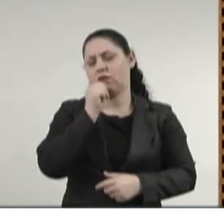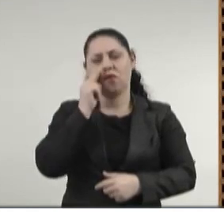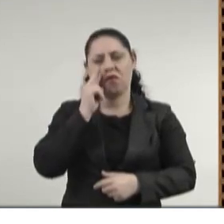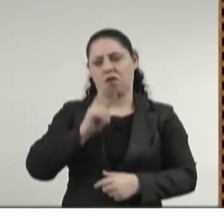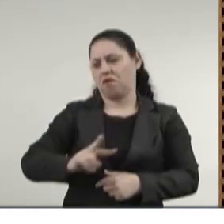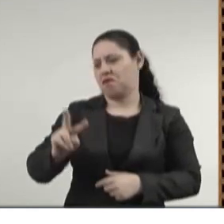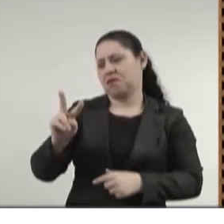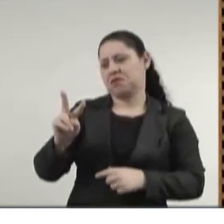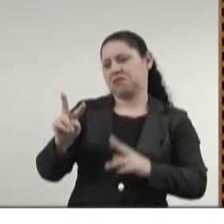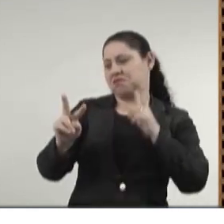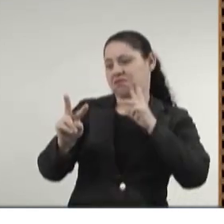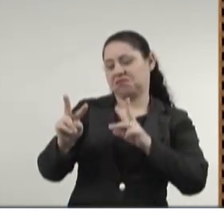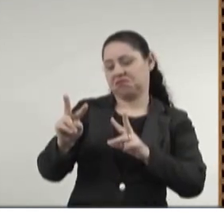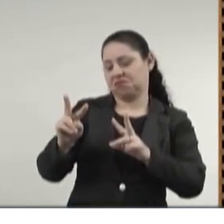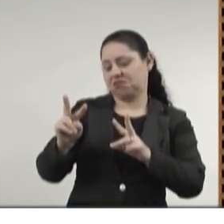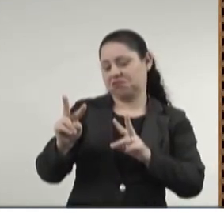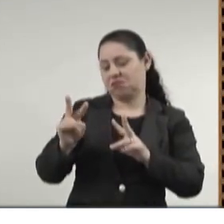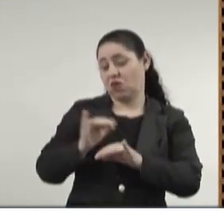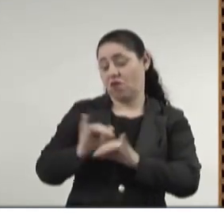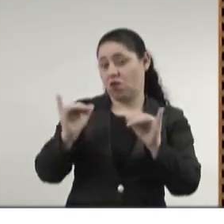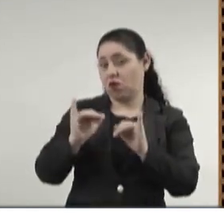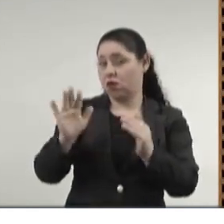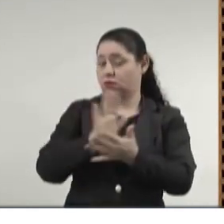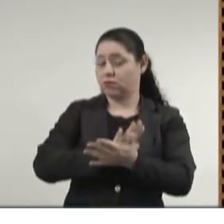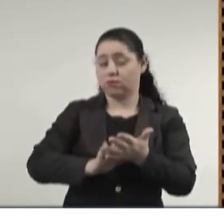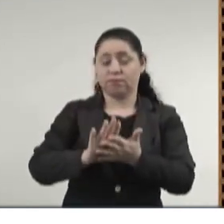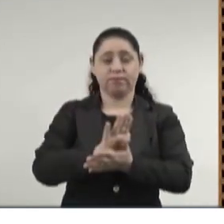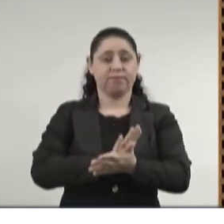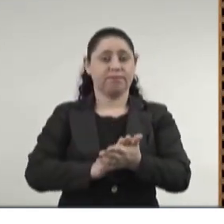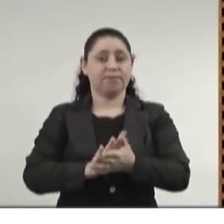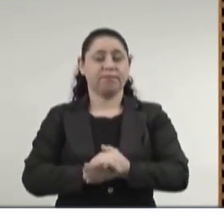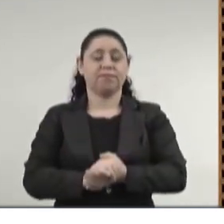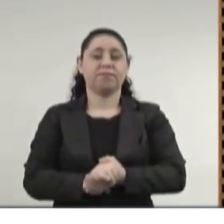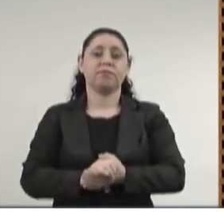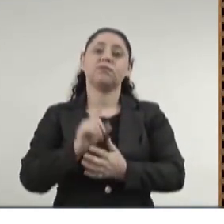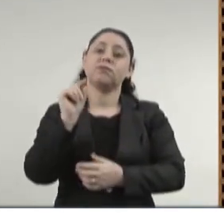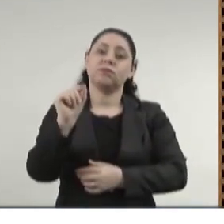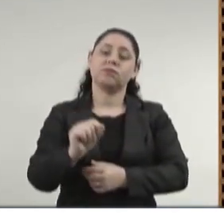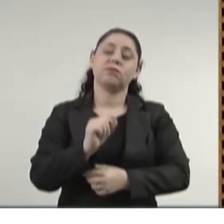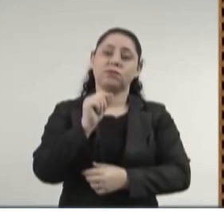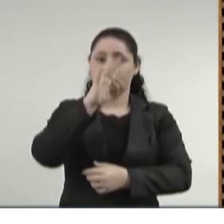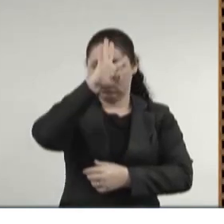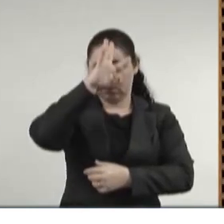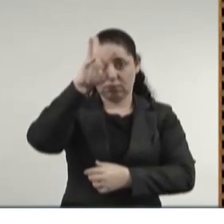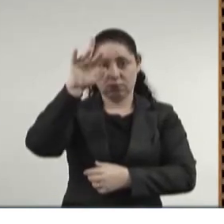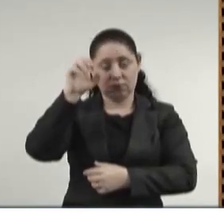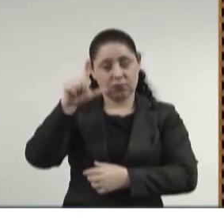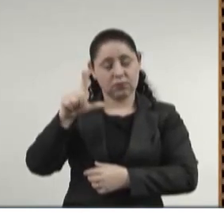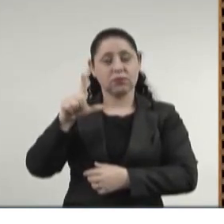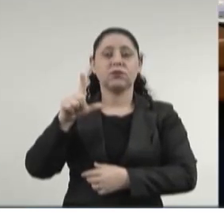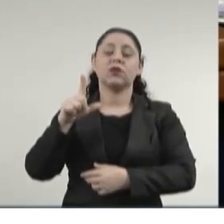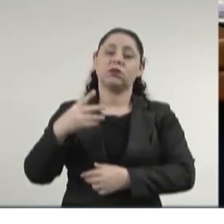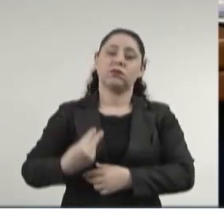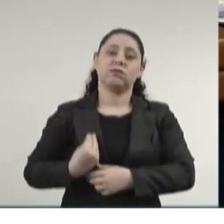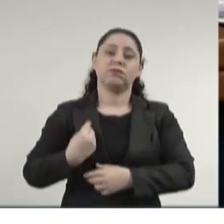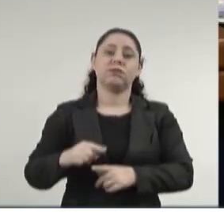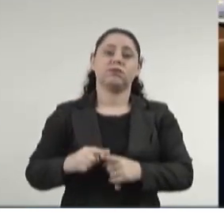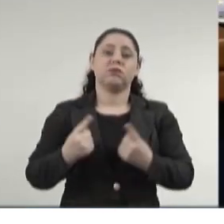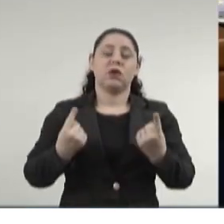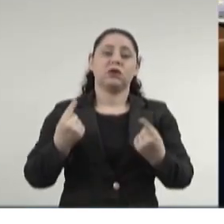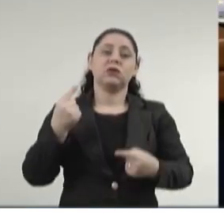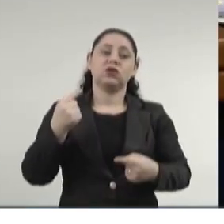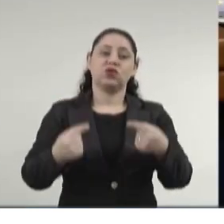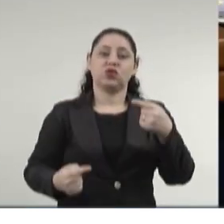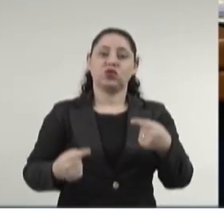vimos a divulgação no que o Mato Grosso do Sul vai participar, mas está